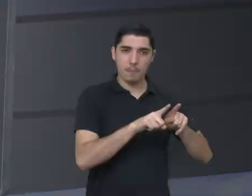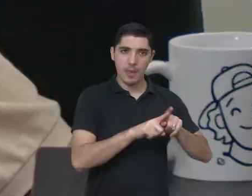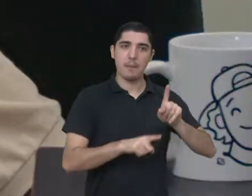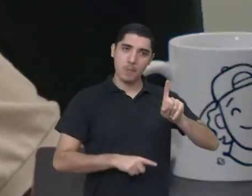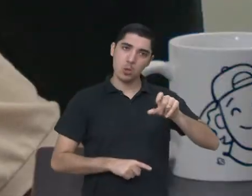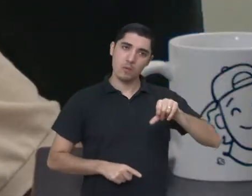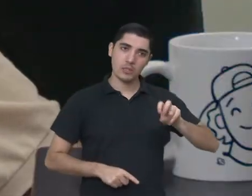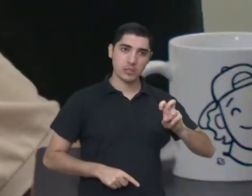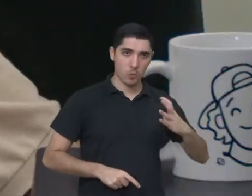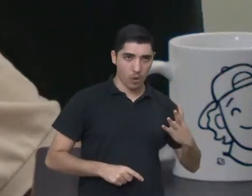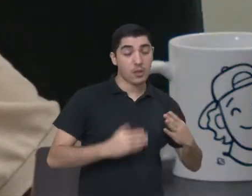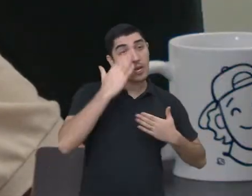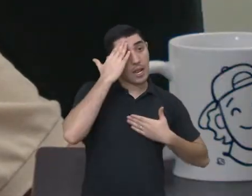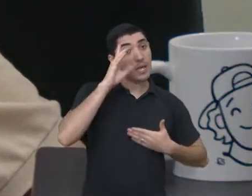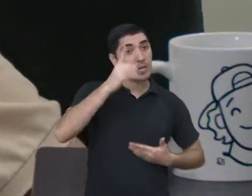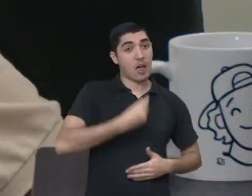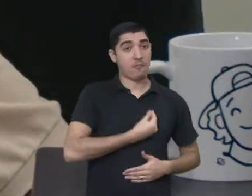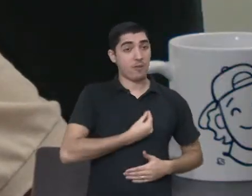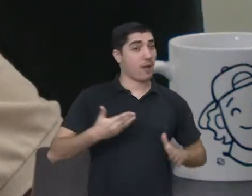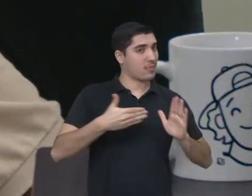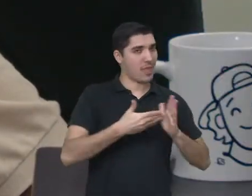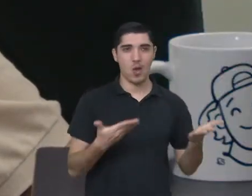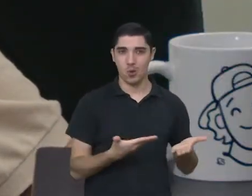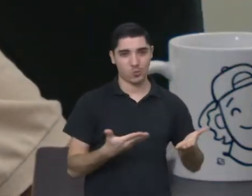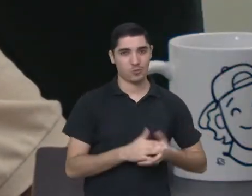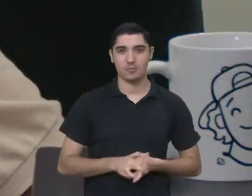chega para cá, Edson.